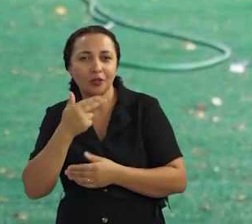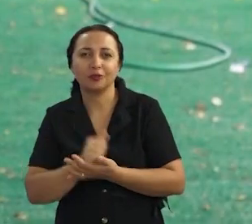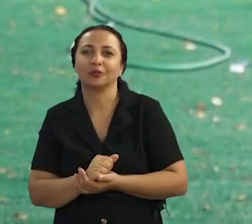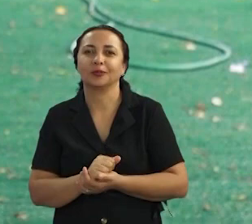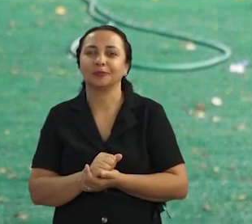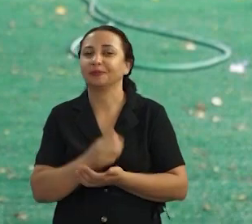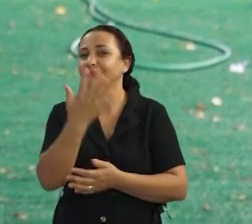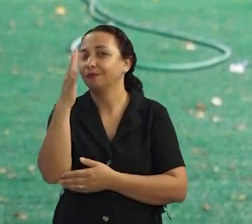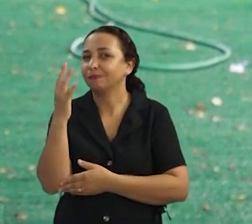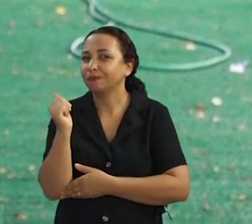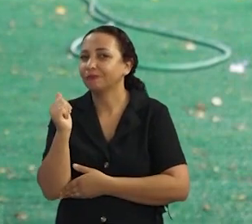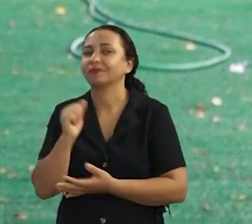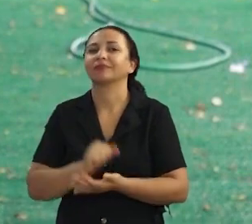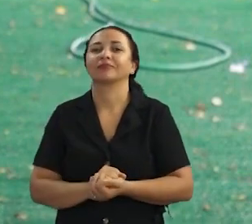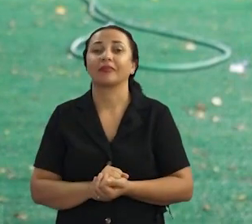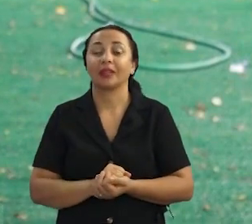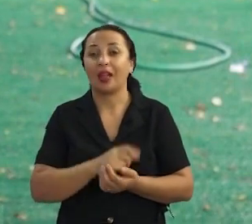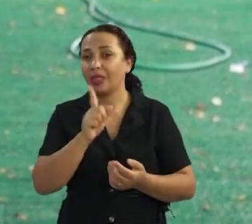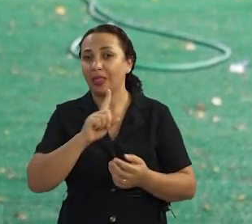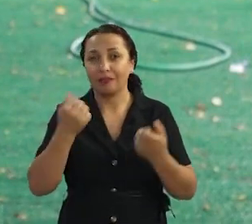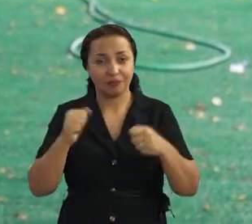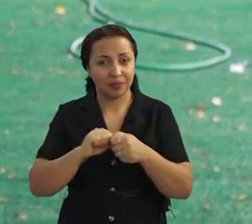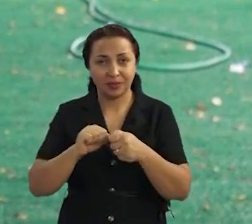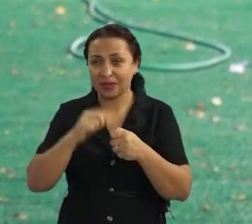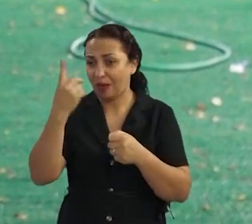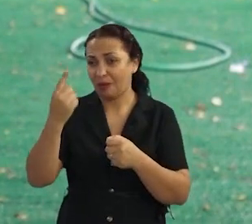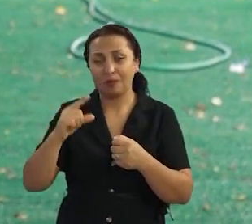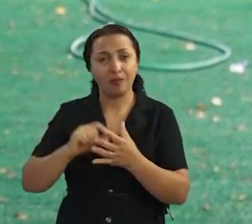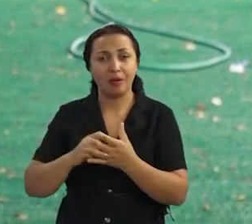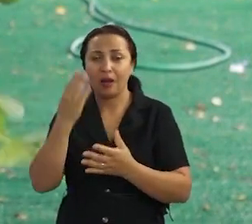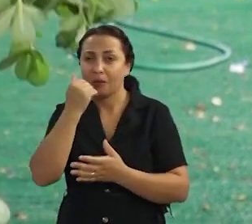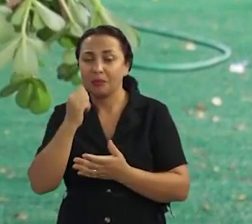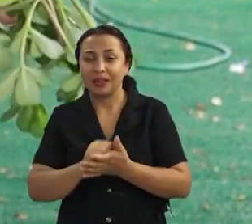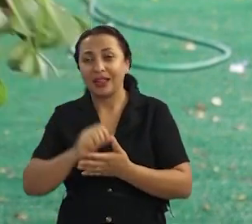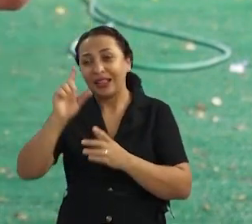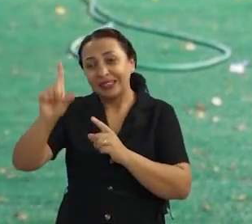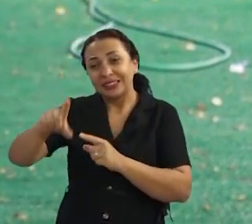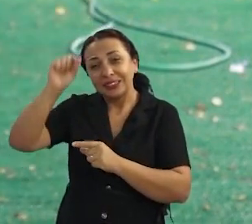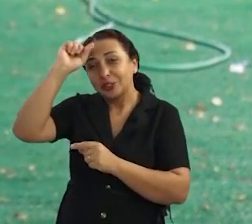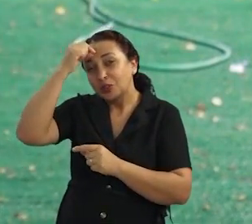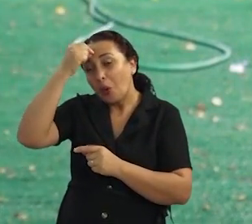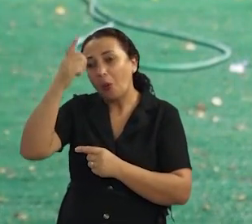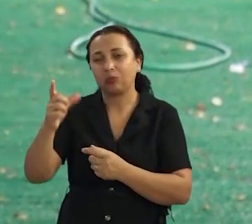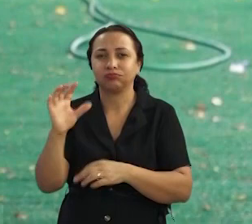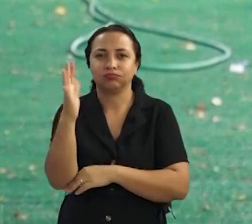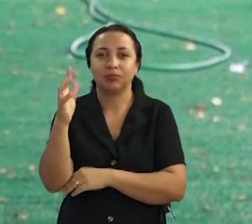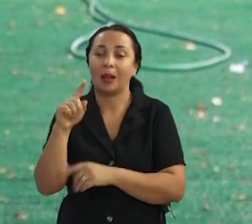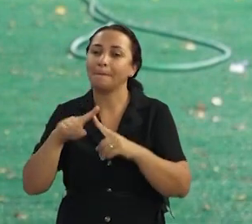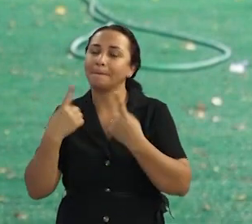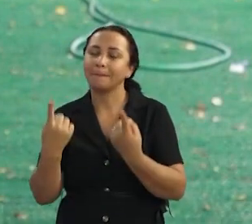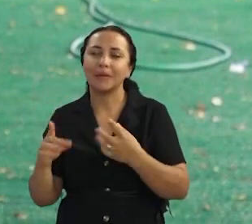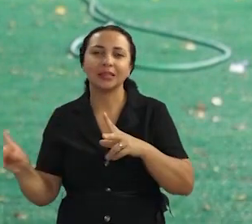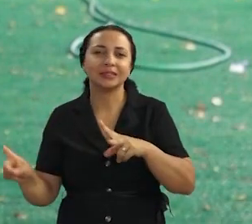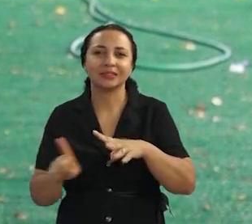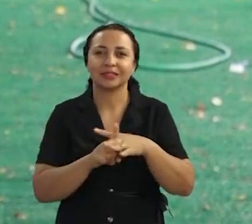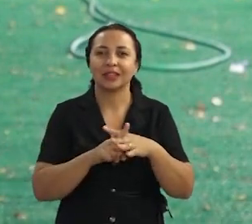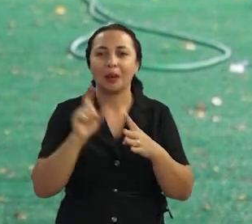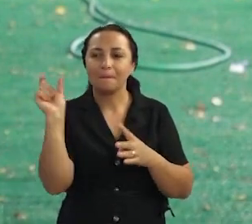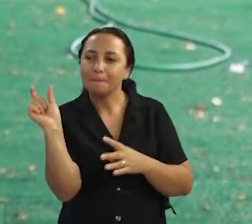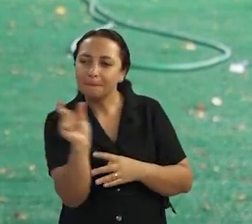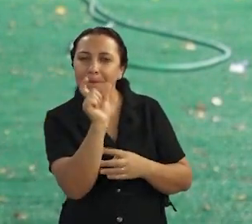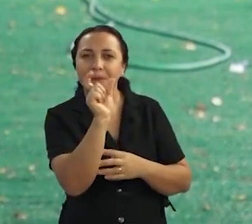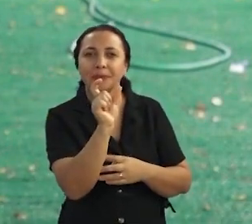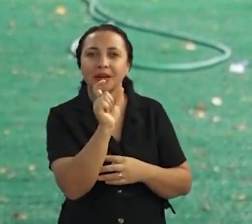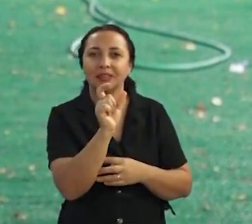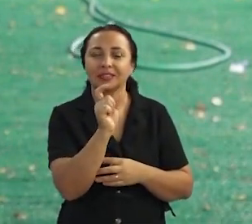você fazer, por exemplo, um alimento exclusivamente da planta, mas só o fato de inserir parte